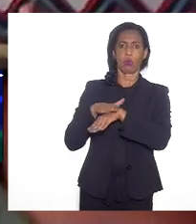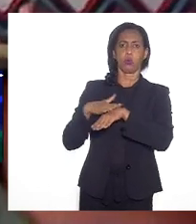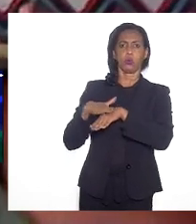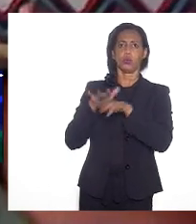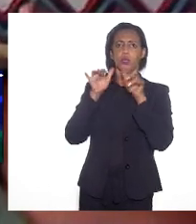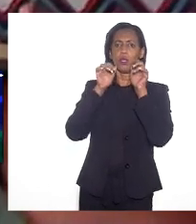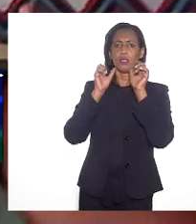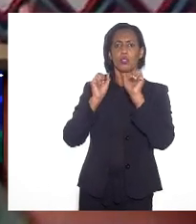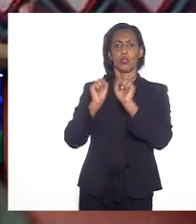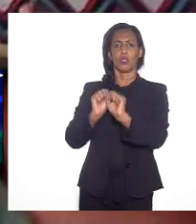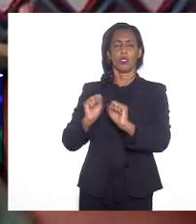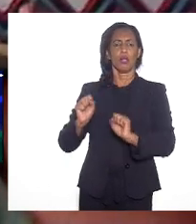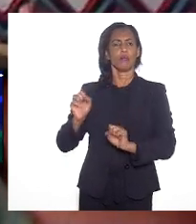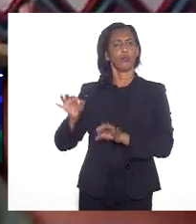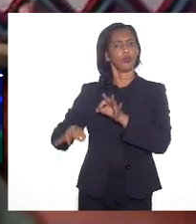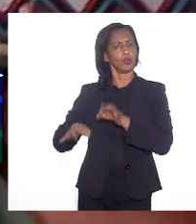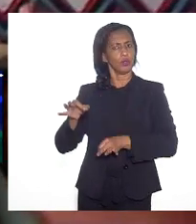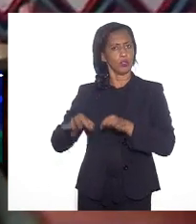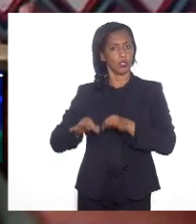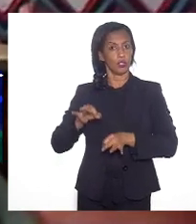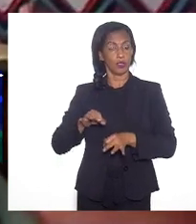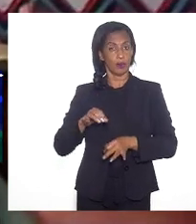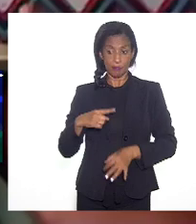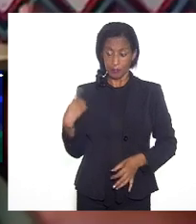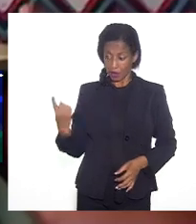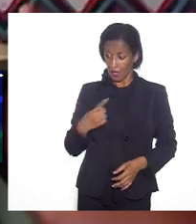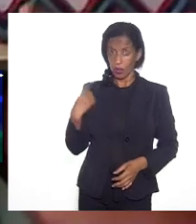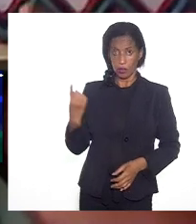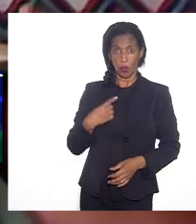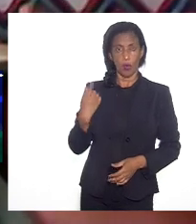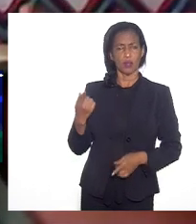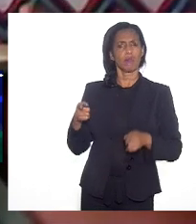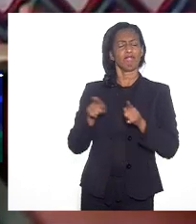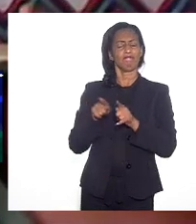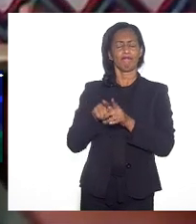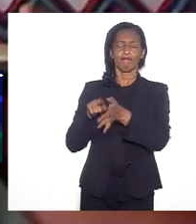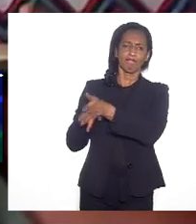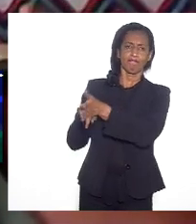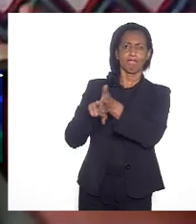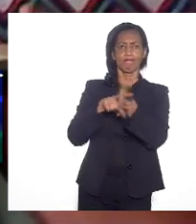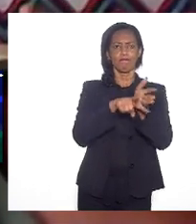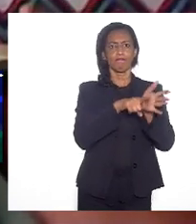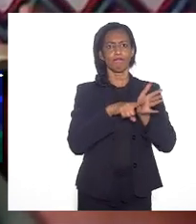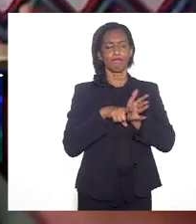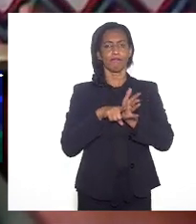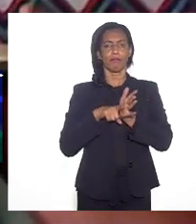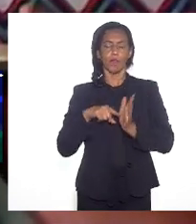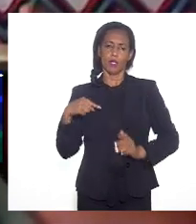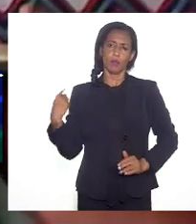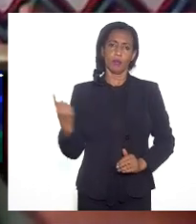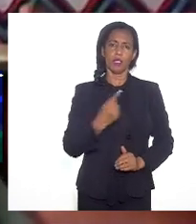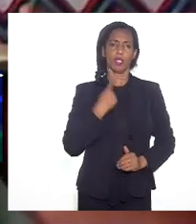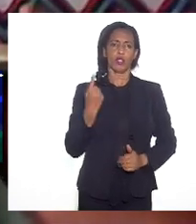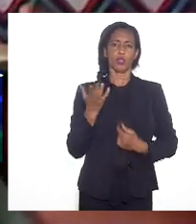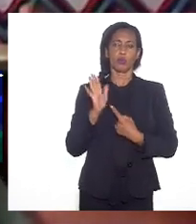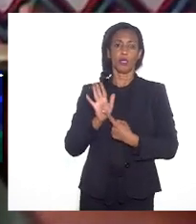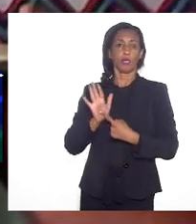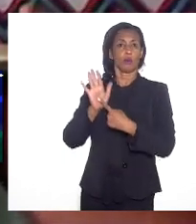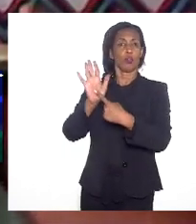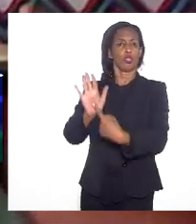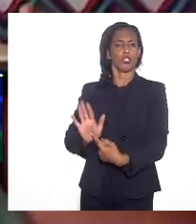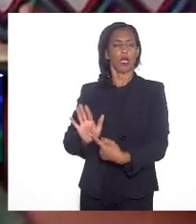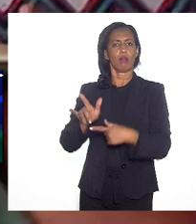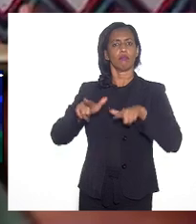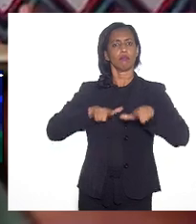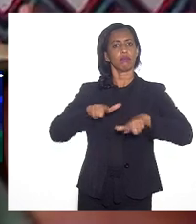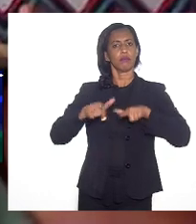assessoria jurídica, e a nossa assessoria jurídica, que pesquisou muito para que a gente pudesse apresentar uma peça de